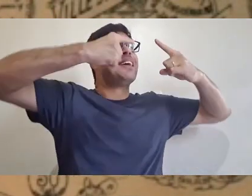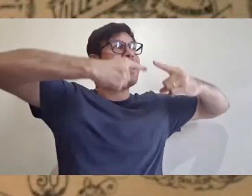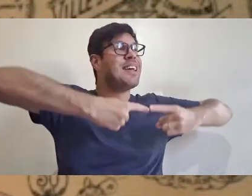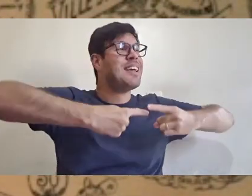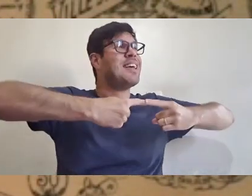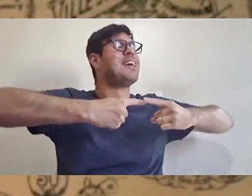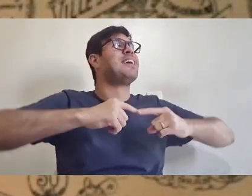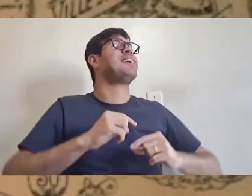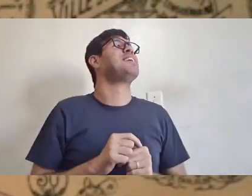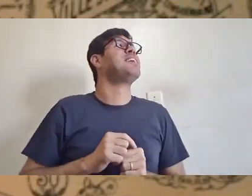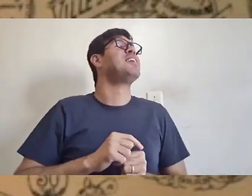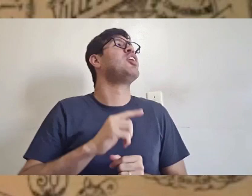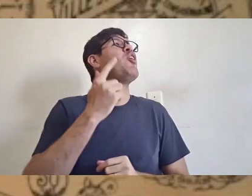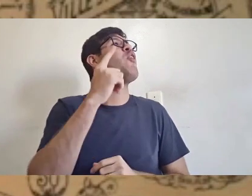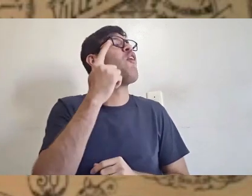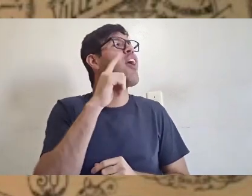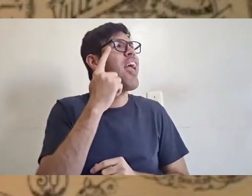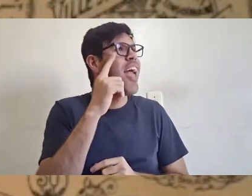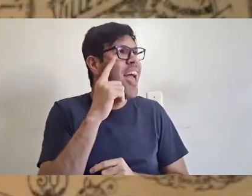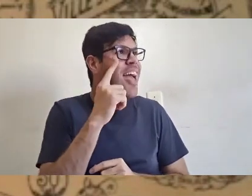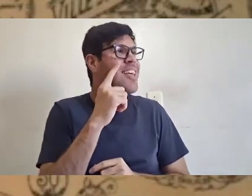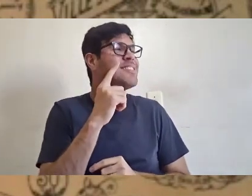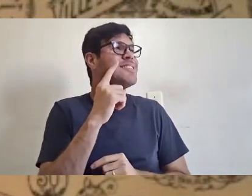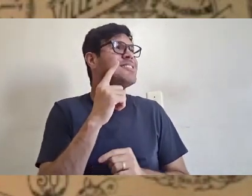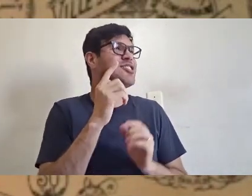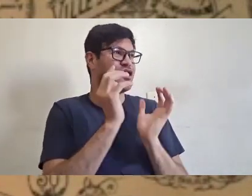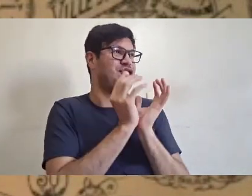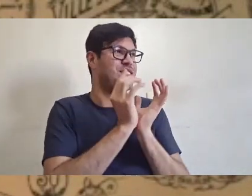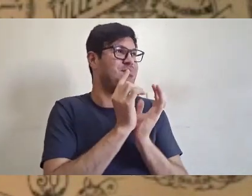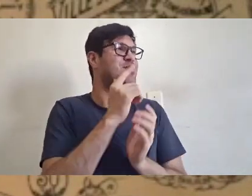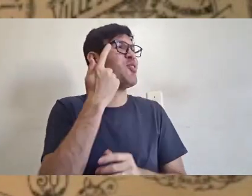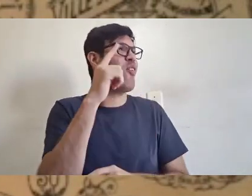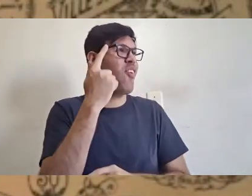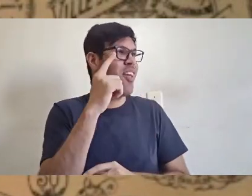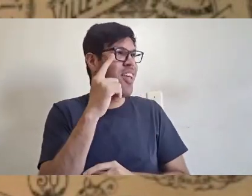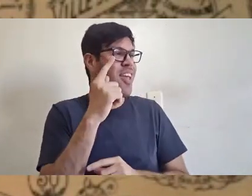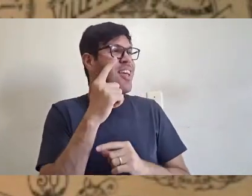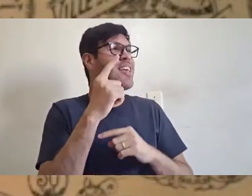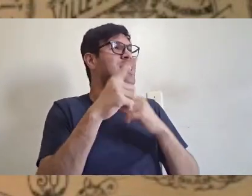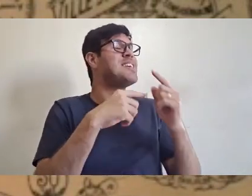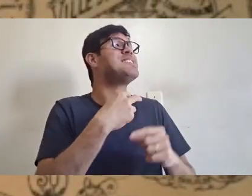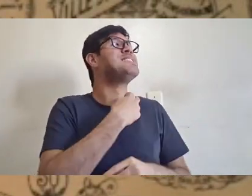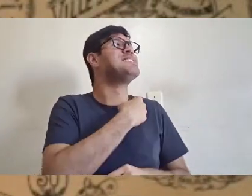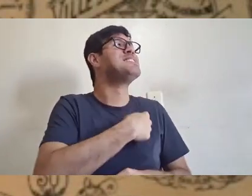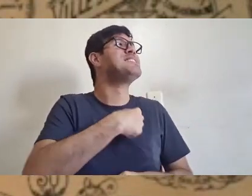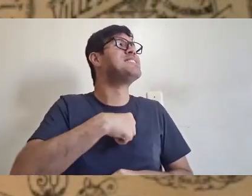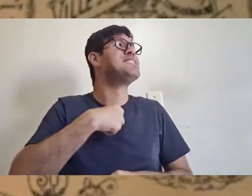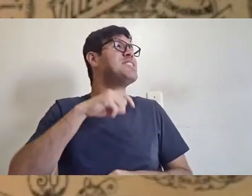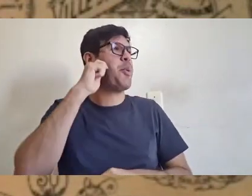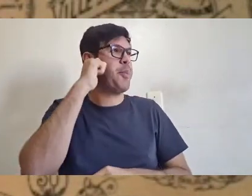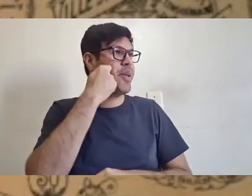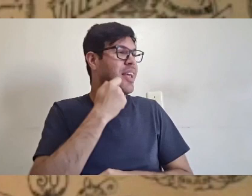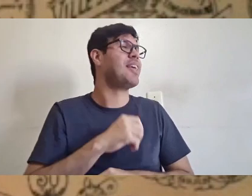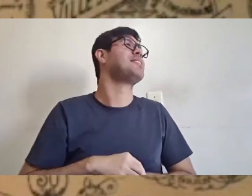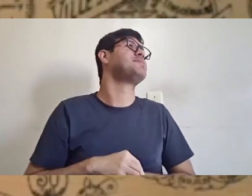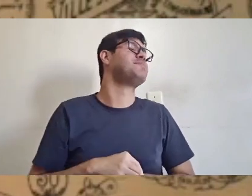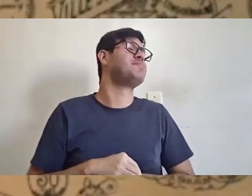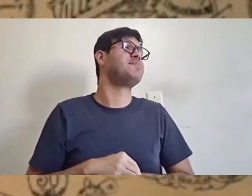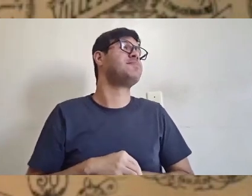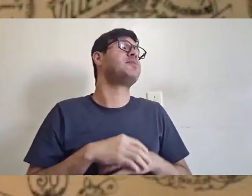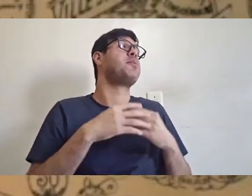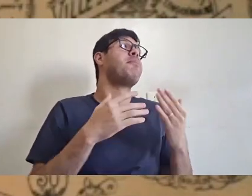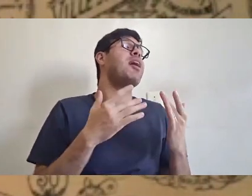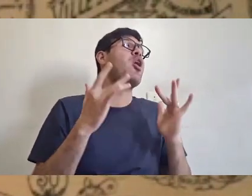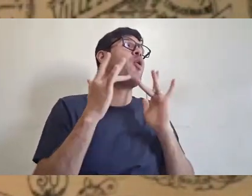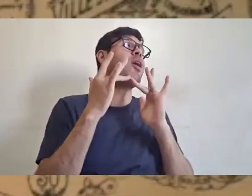Pacaembu, Goiás e Santos. Eu fui, né? Ele não tinha o meu contato, ele conseguiu o contato com o Aristeu